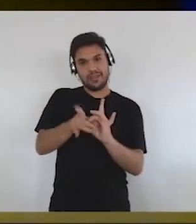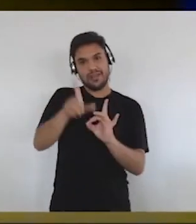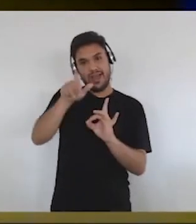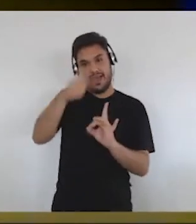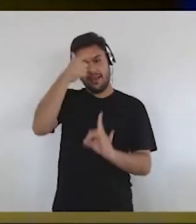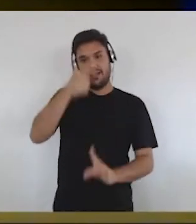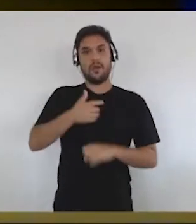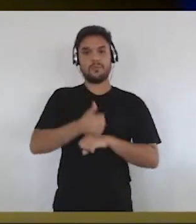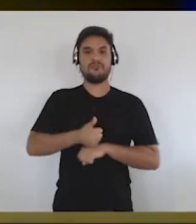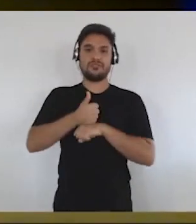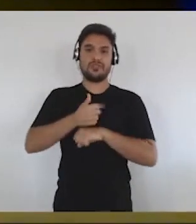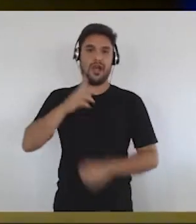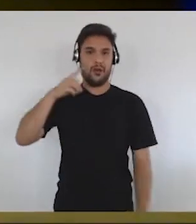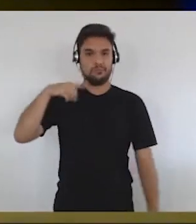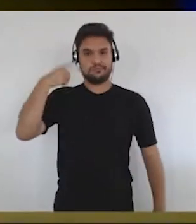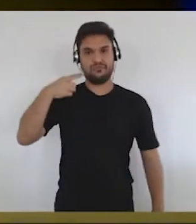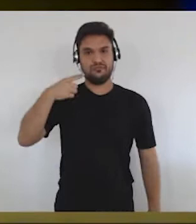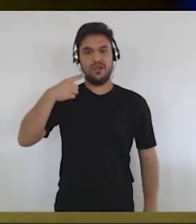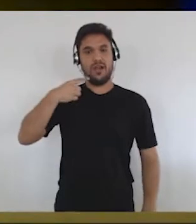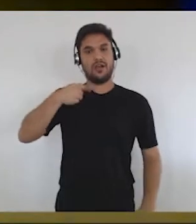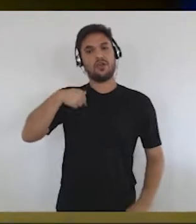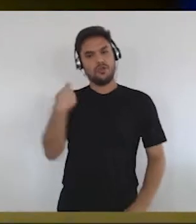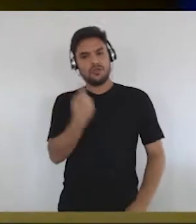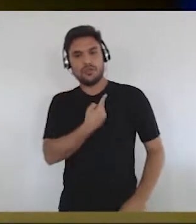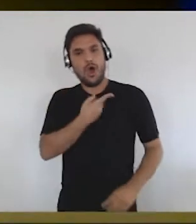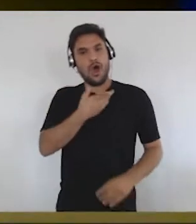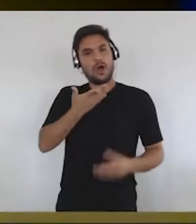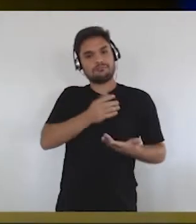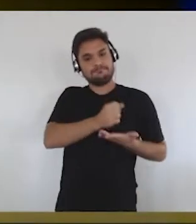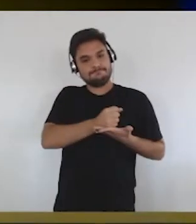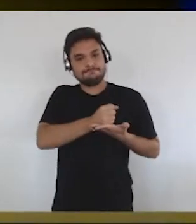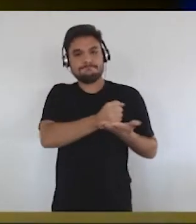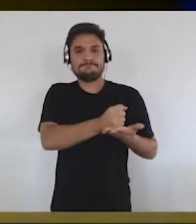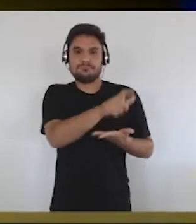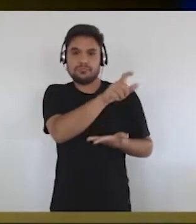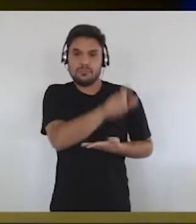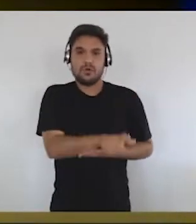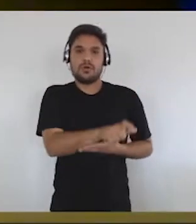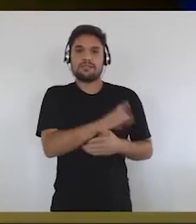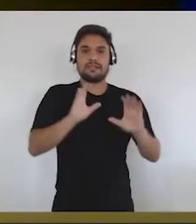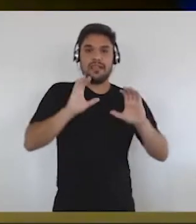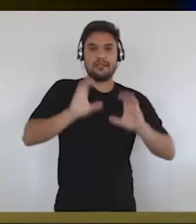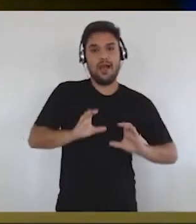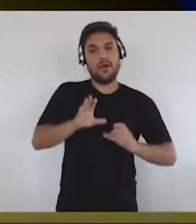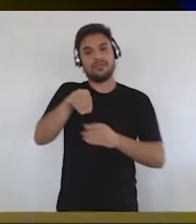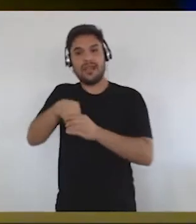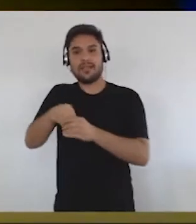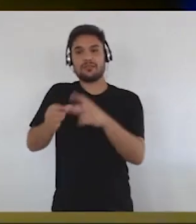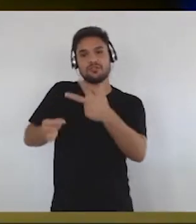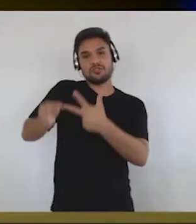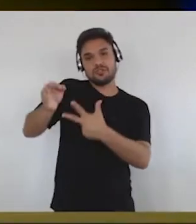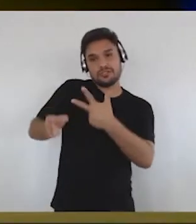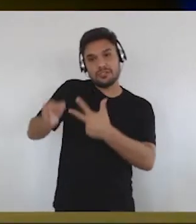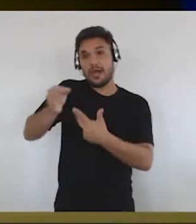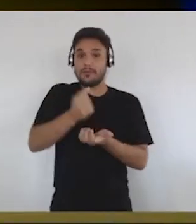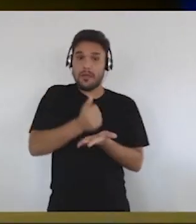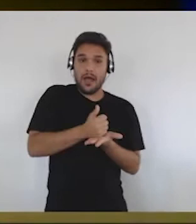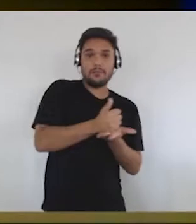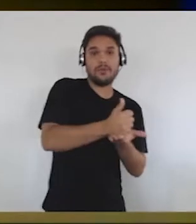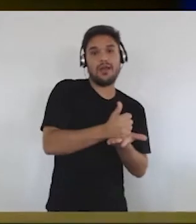Só o advogado pode dar voz ao cidadão brasileiro perante o Poder Judiciário e auxiliá-lo também em determinadas